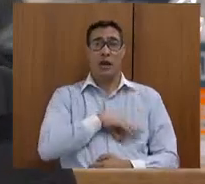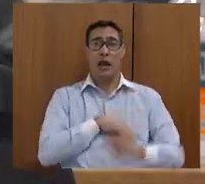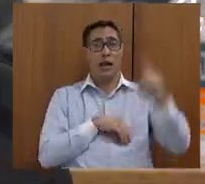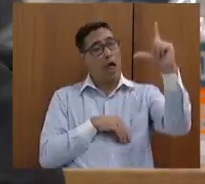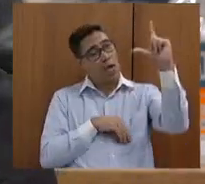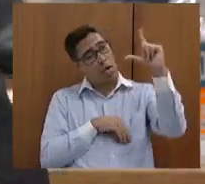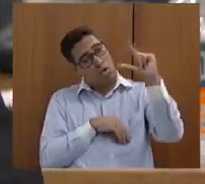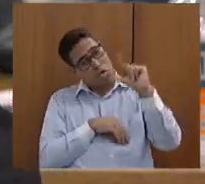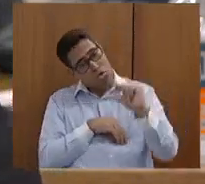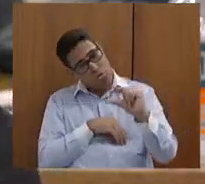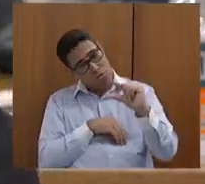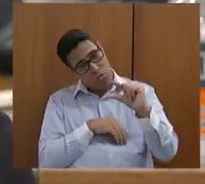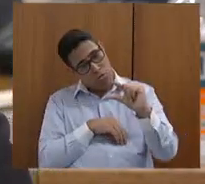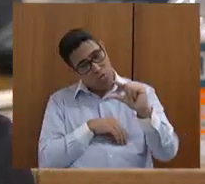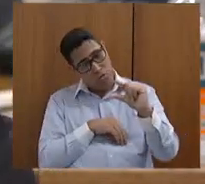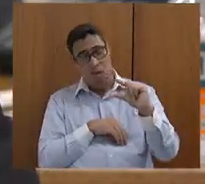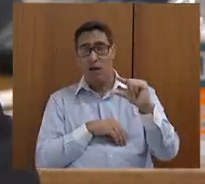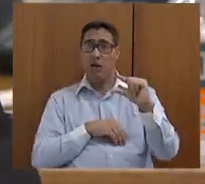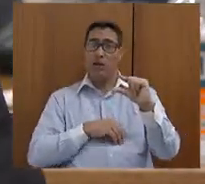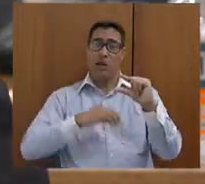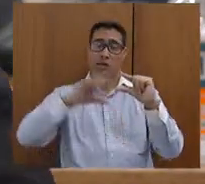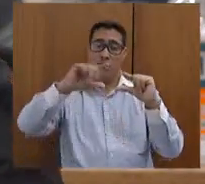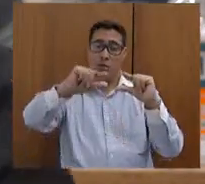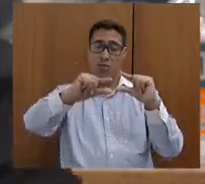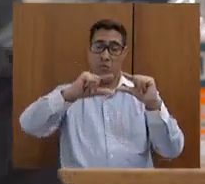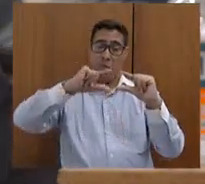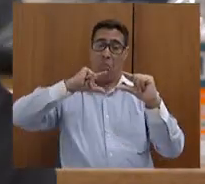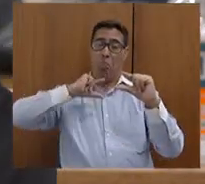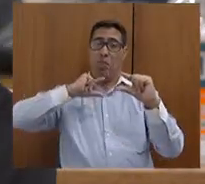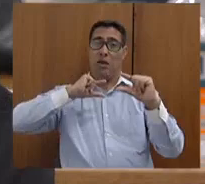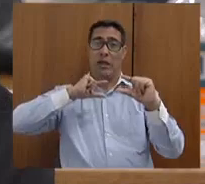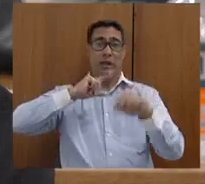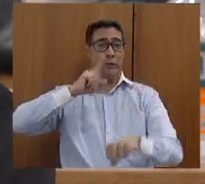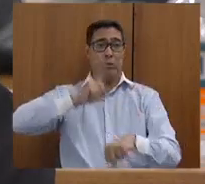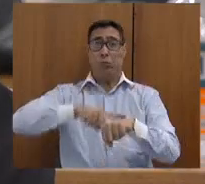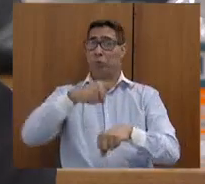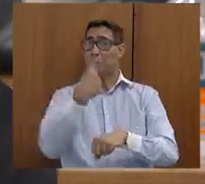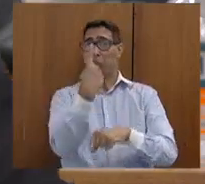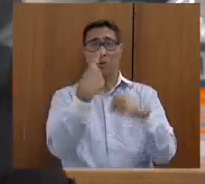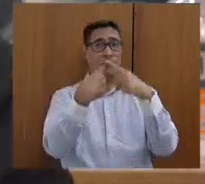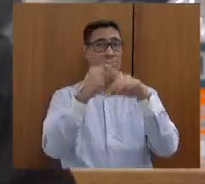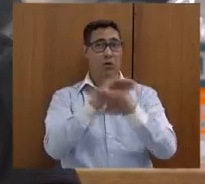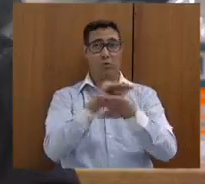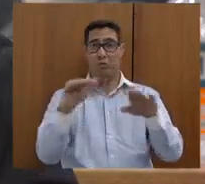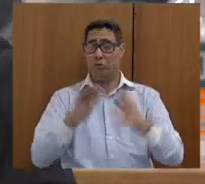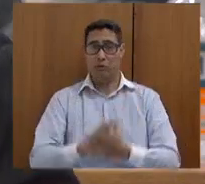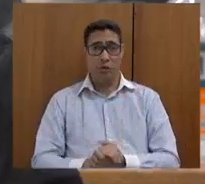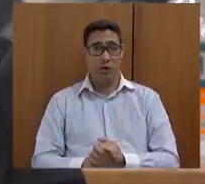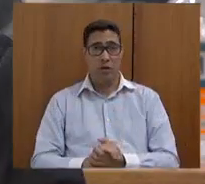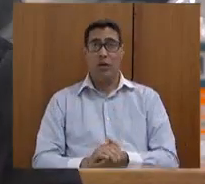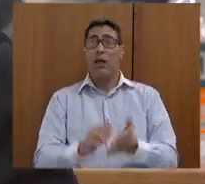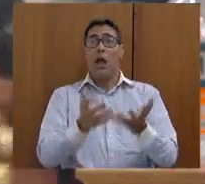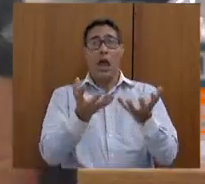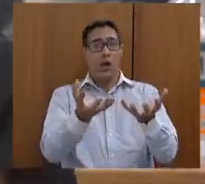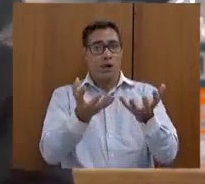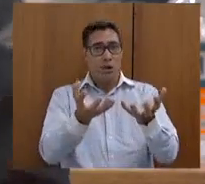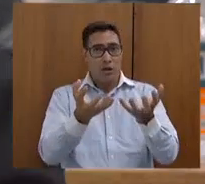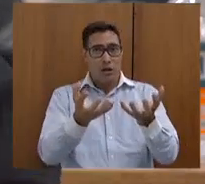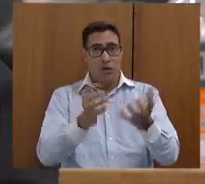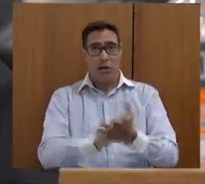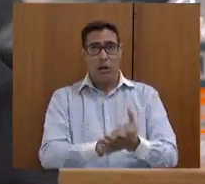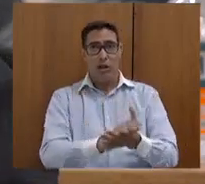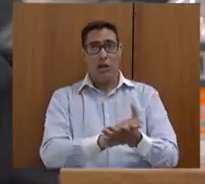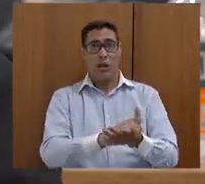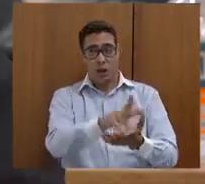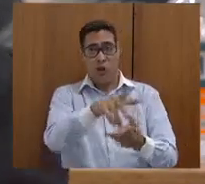recebia de primeira eu queria que os professores por exemplo tivesse um salário aquela época da Segurança